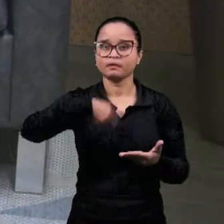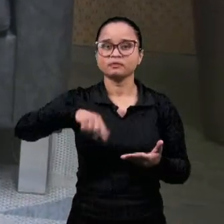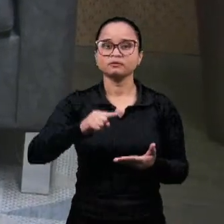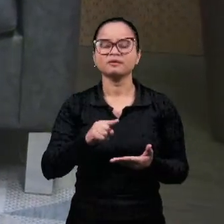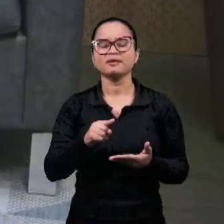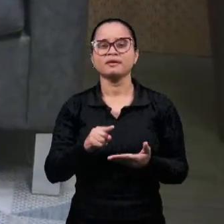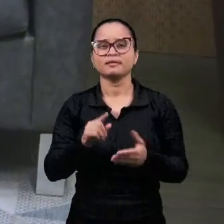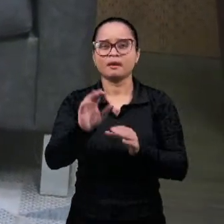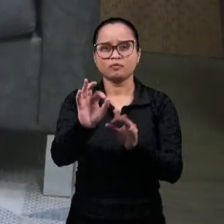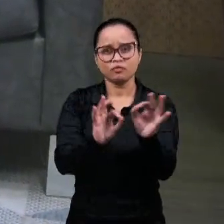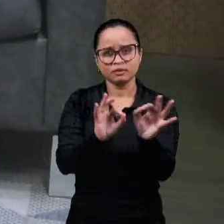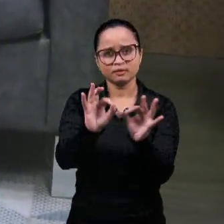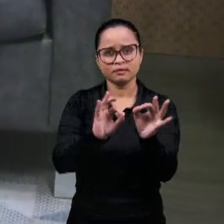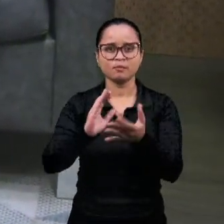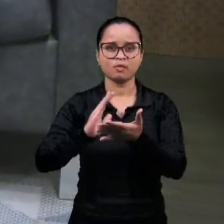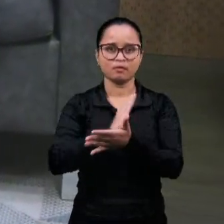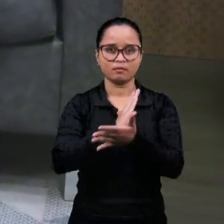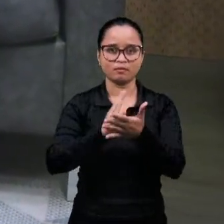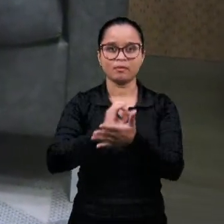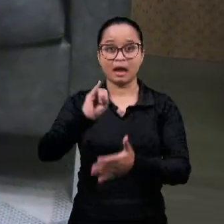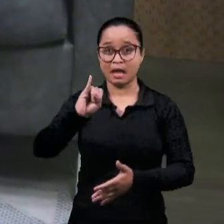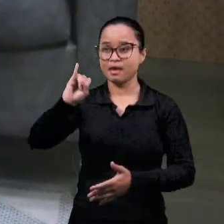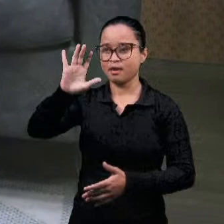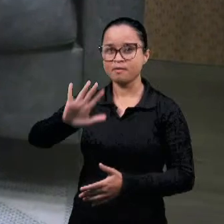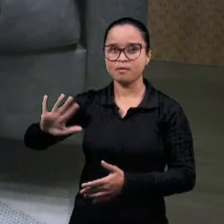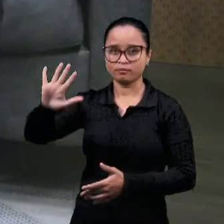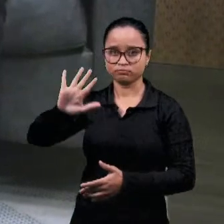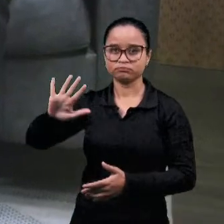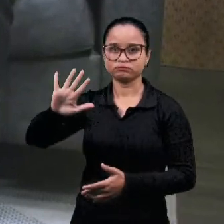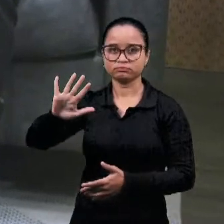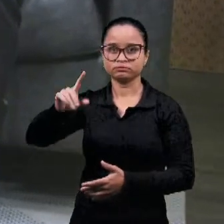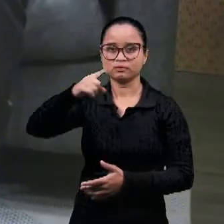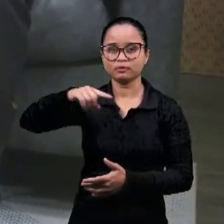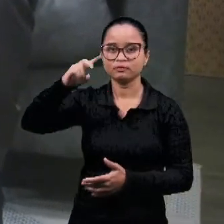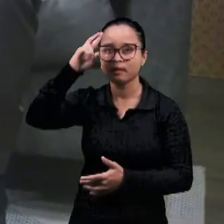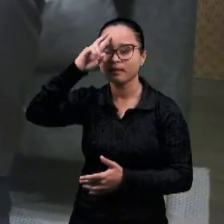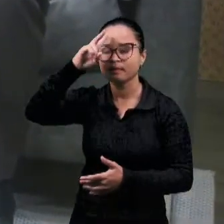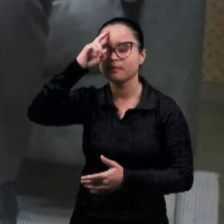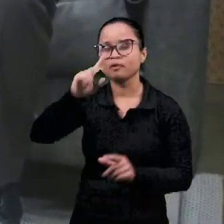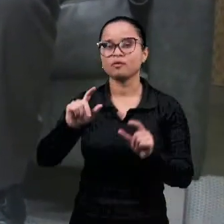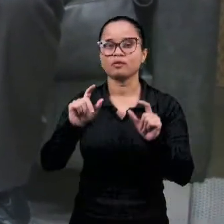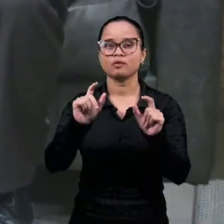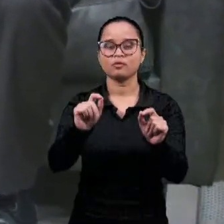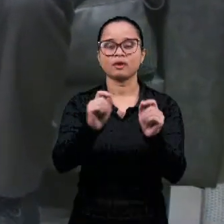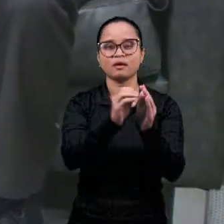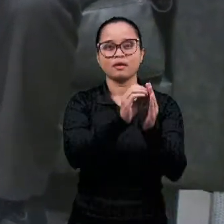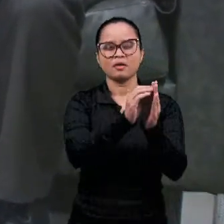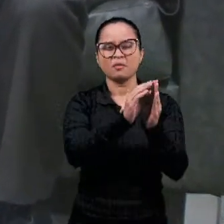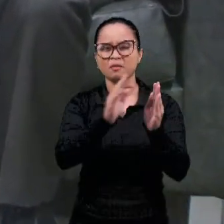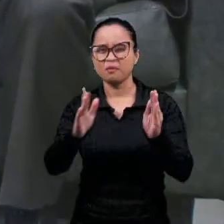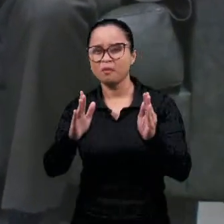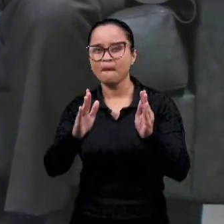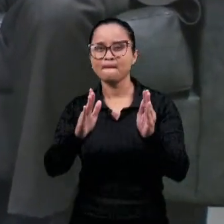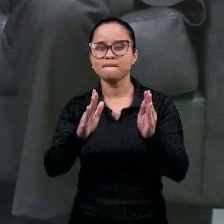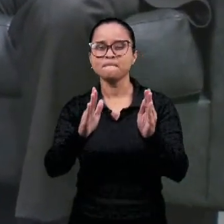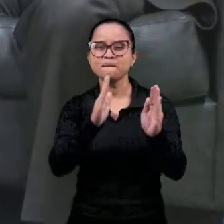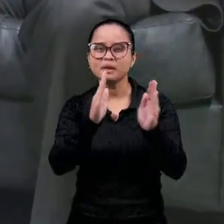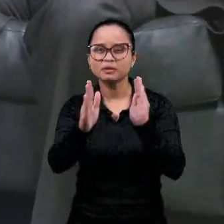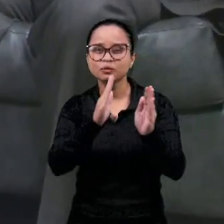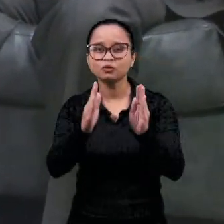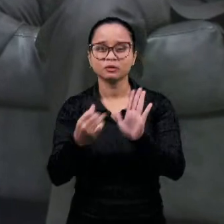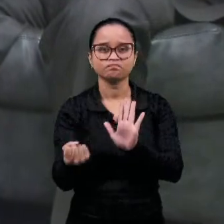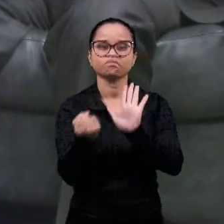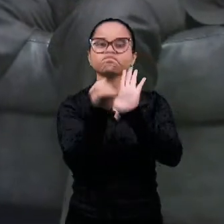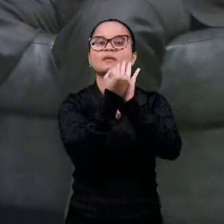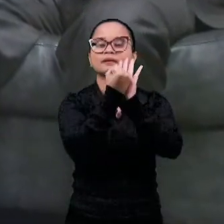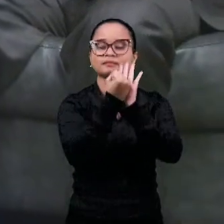algumas imagens aqui para lembrar de um momento que foi marcante na história da Igreja Cristã Maranata. A